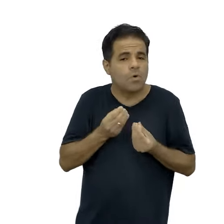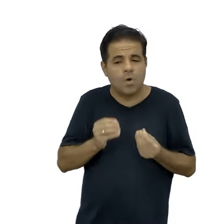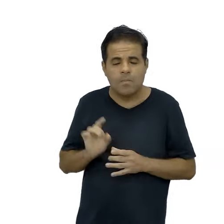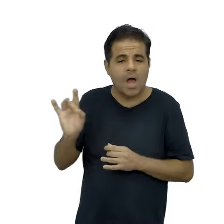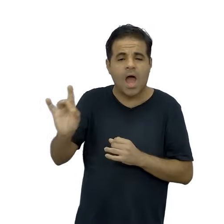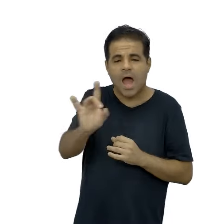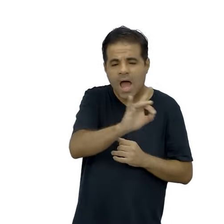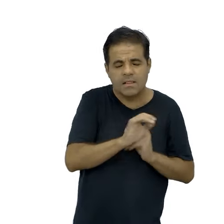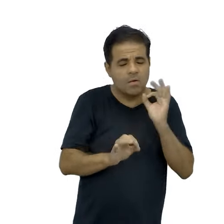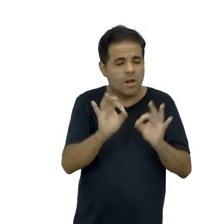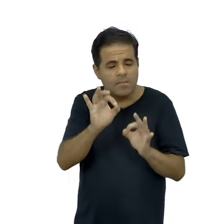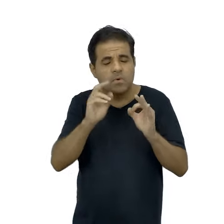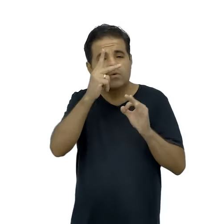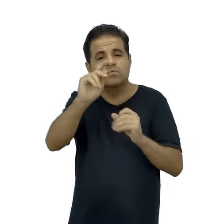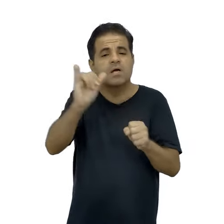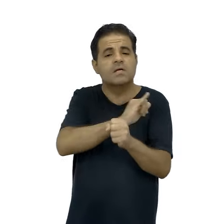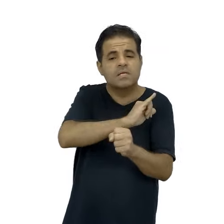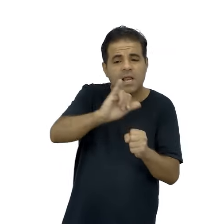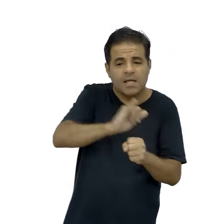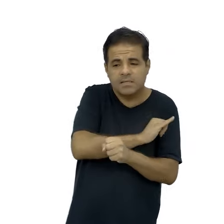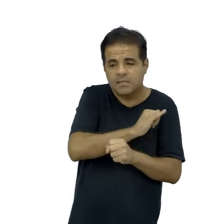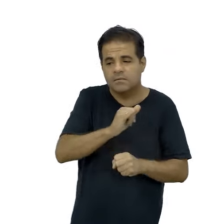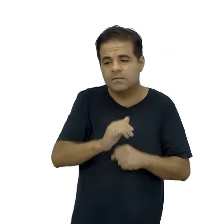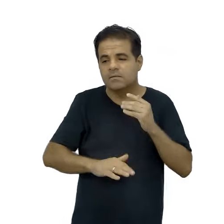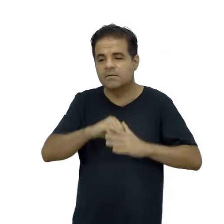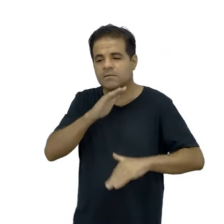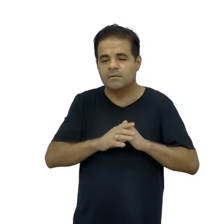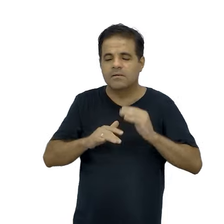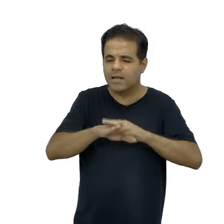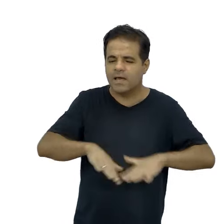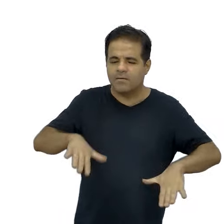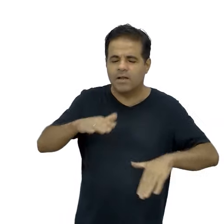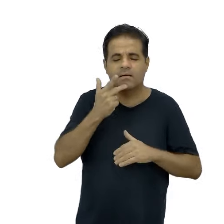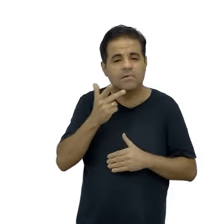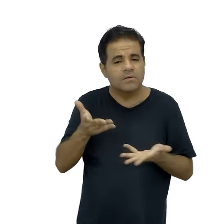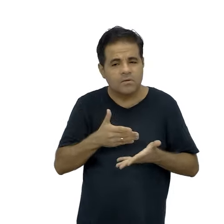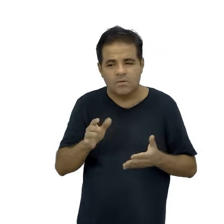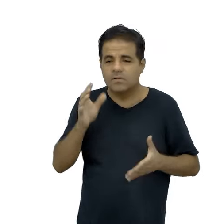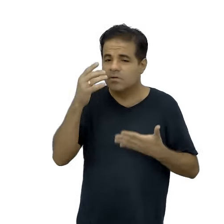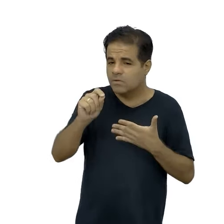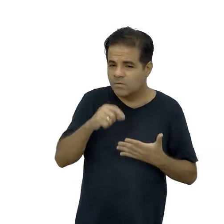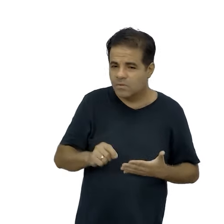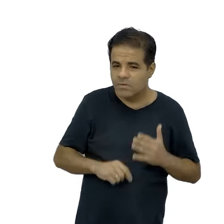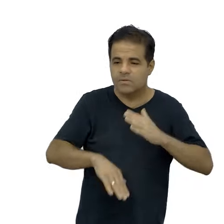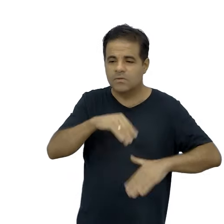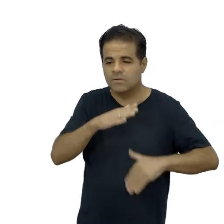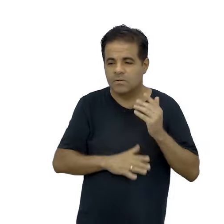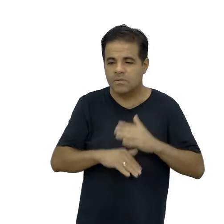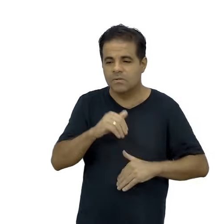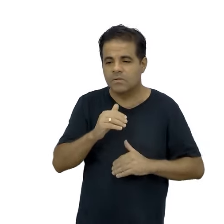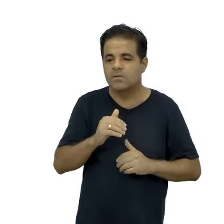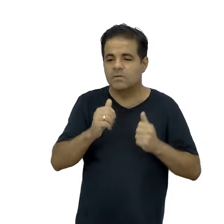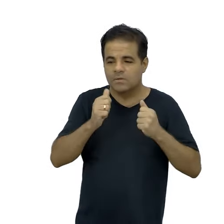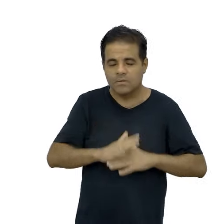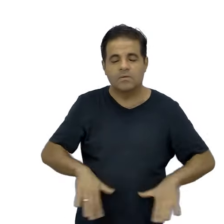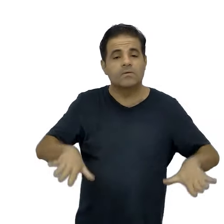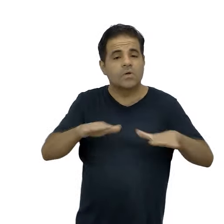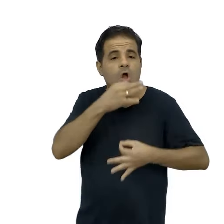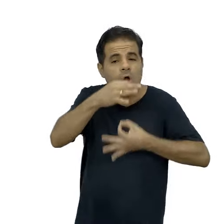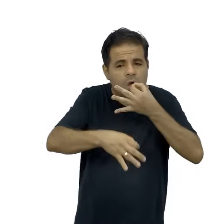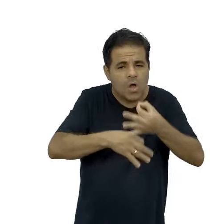cada um elaborou, quais foram as estratégias, analisar essas estratégias e corrigir, né, se necessário for,